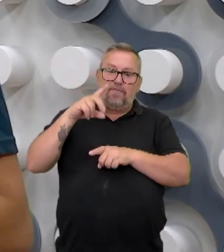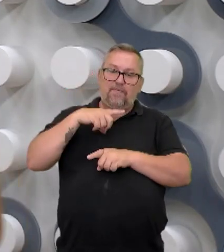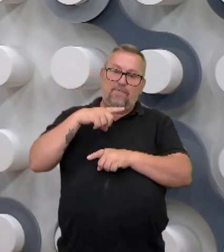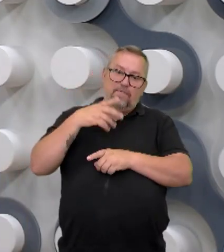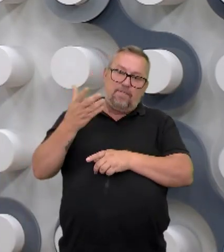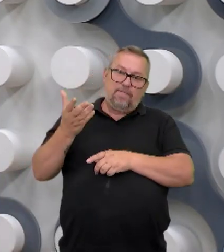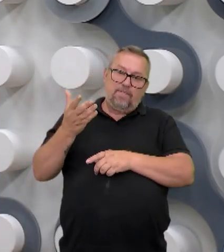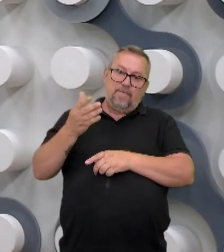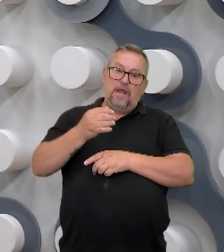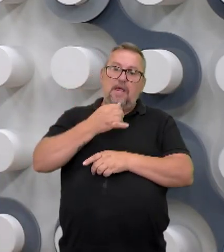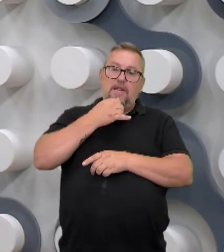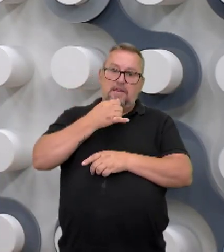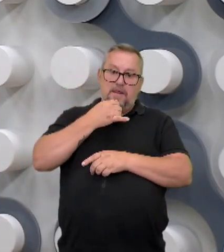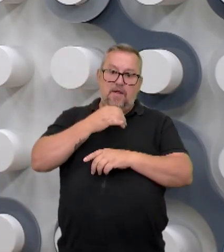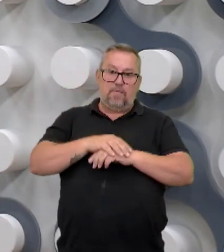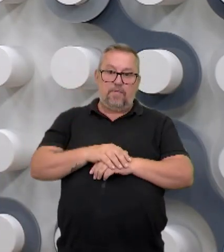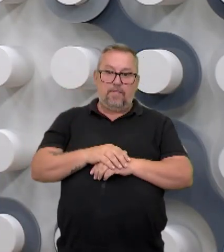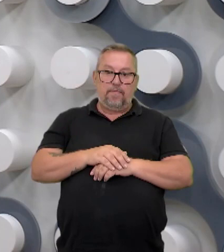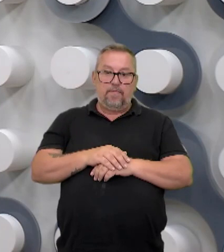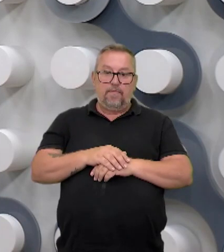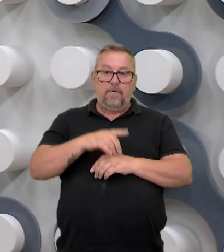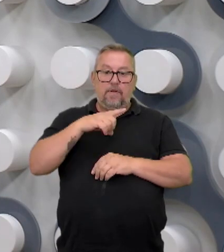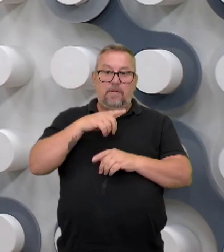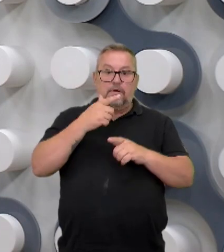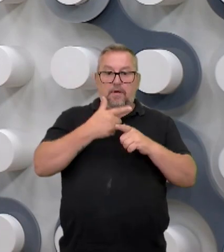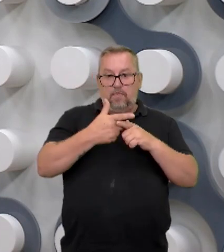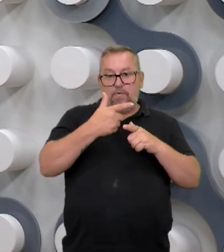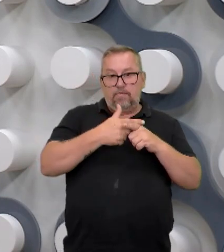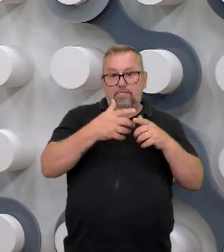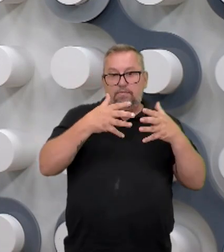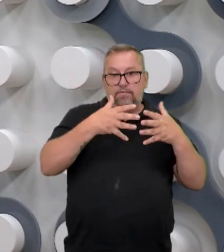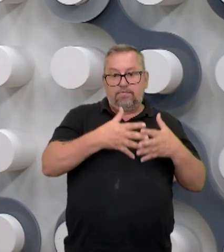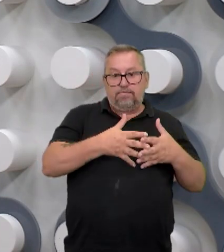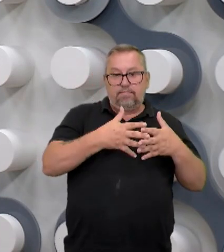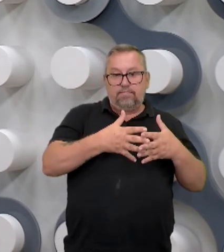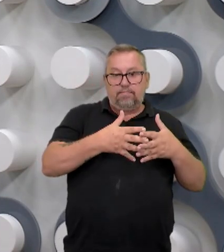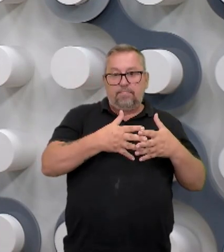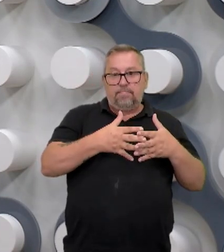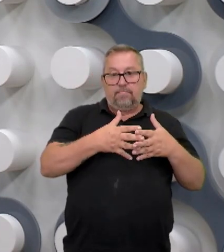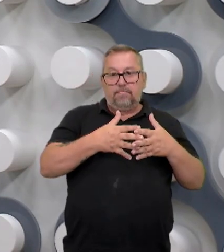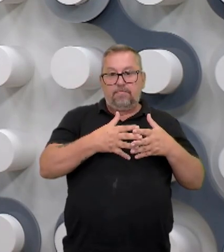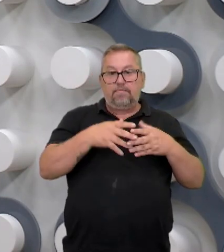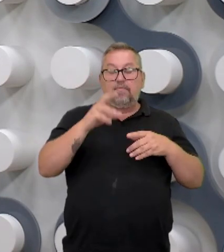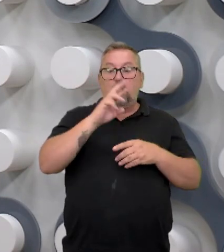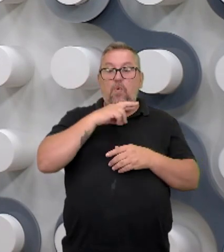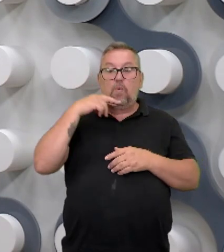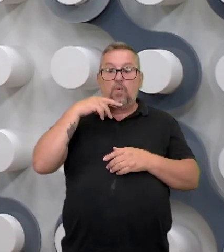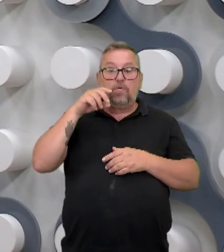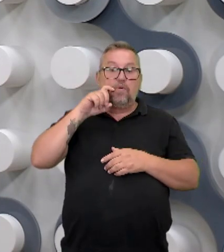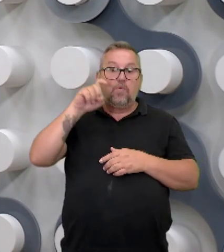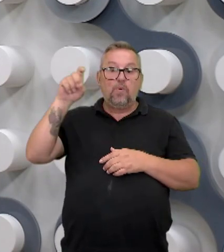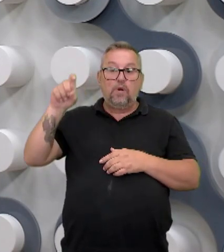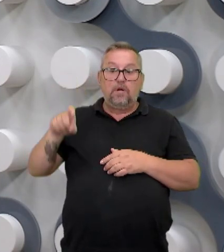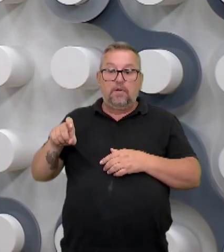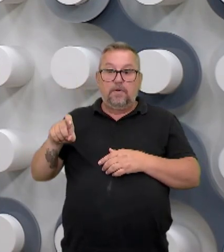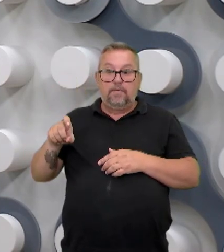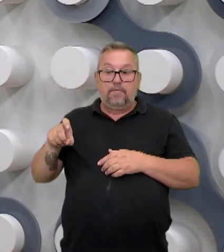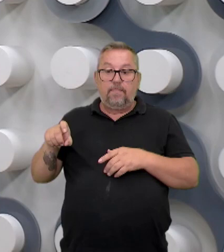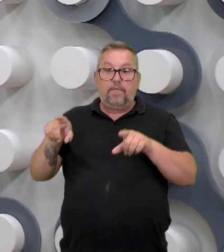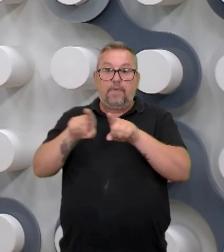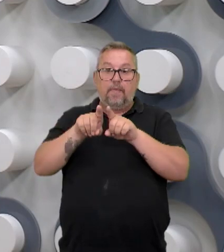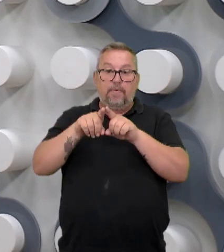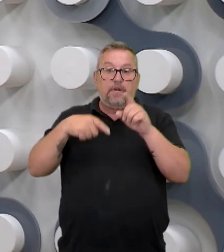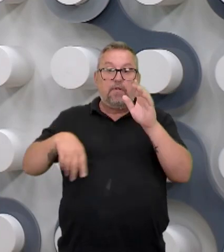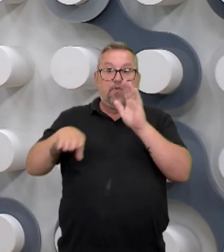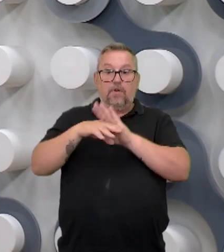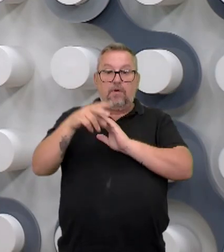isso, professor. Por exemplo, você tem lá um conflito, vou chamar de conflito, acontecendo entre Ucrânia e Rússia. E aí você tem informações chegando dos dois